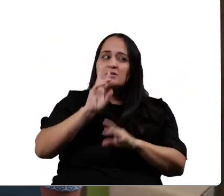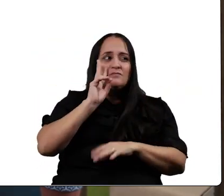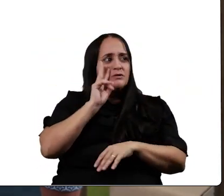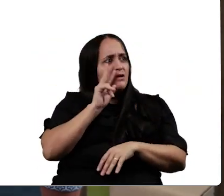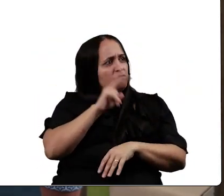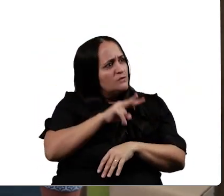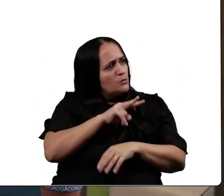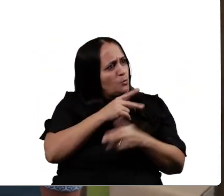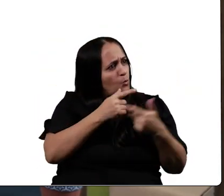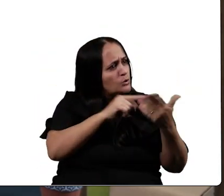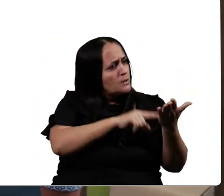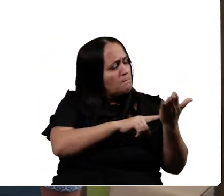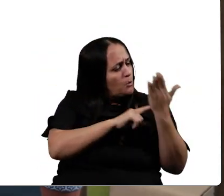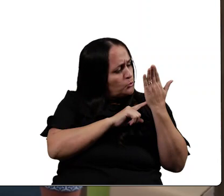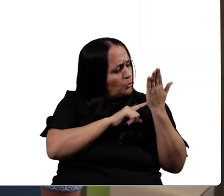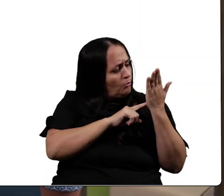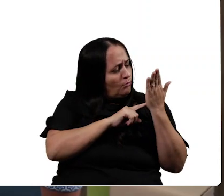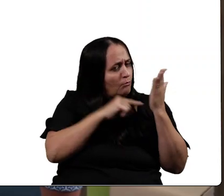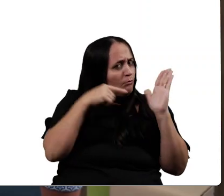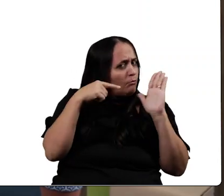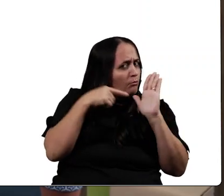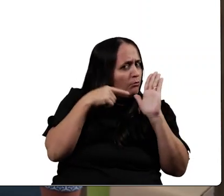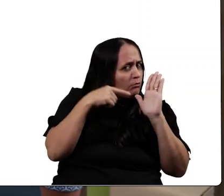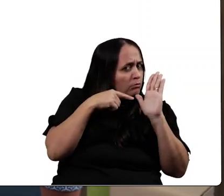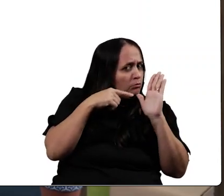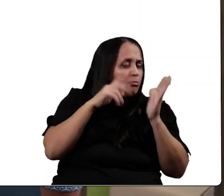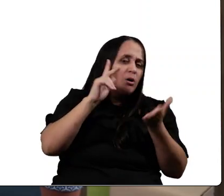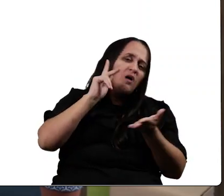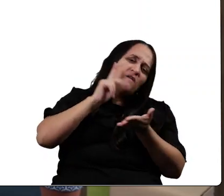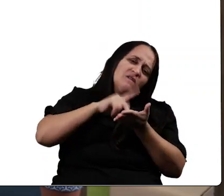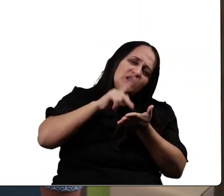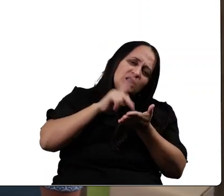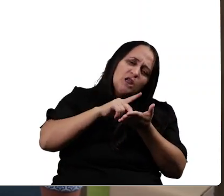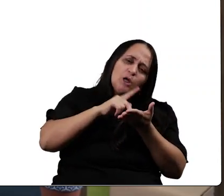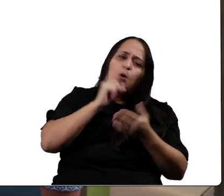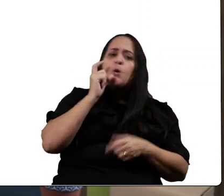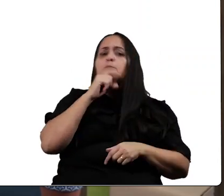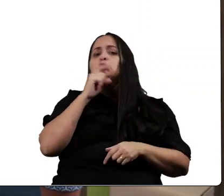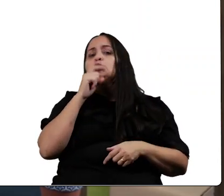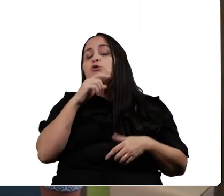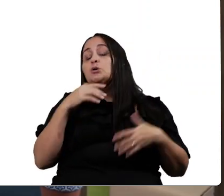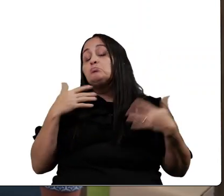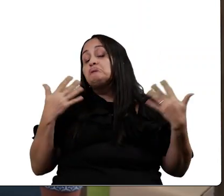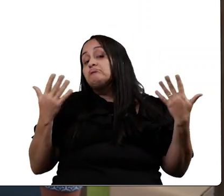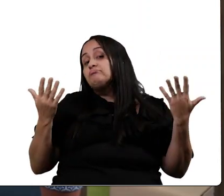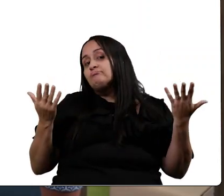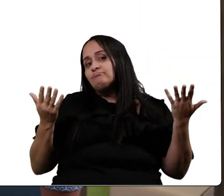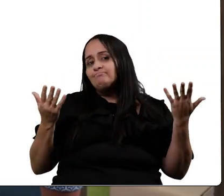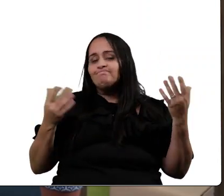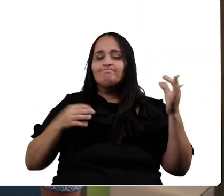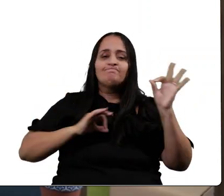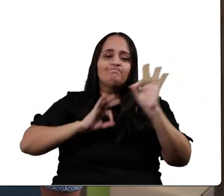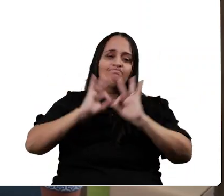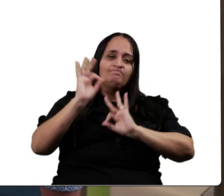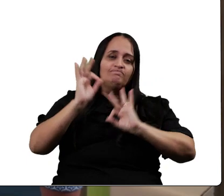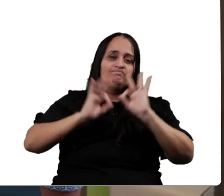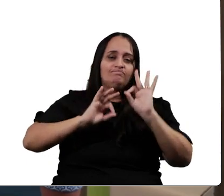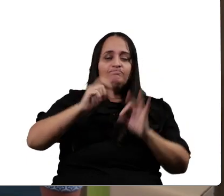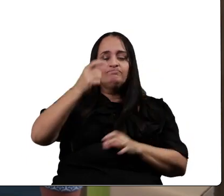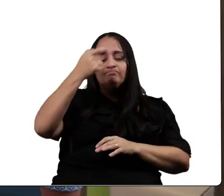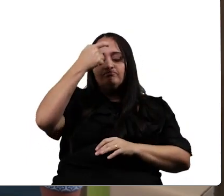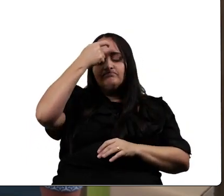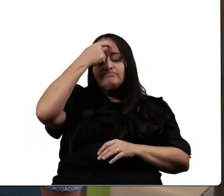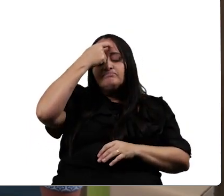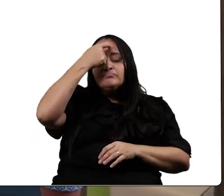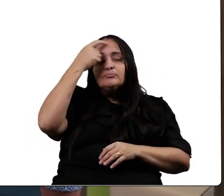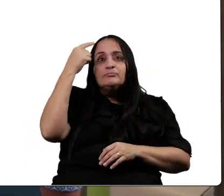a gente precisa ter esse significado, né? Essa definição bem organizadinha na minha mente, tá? Na sua